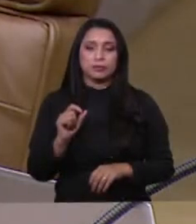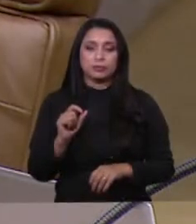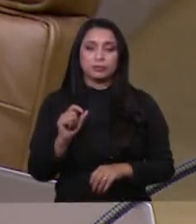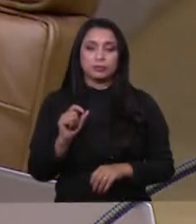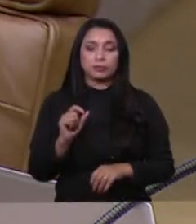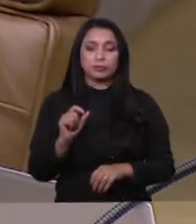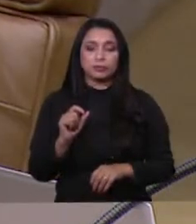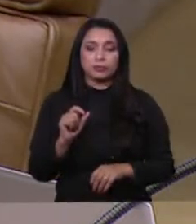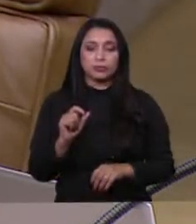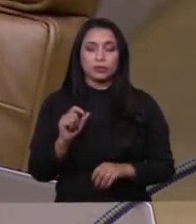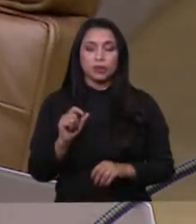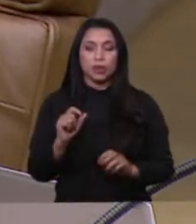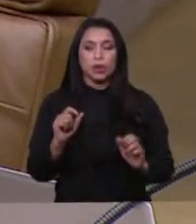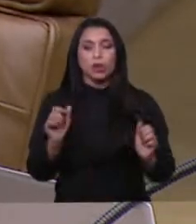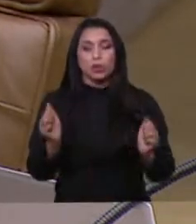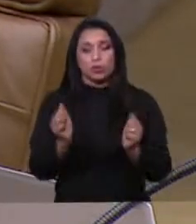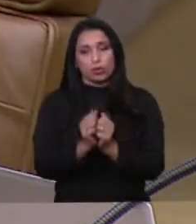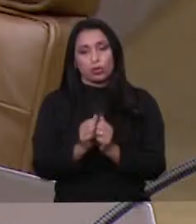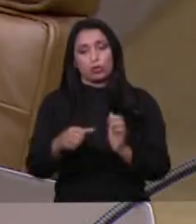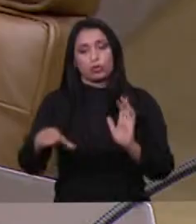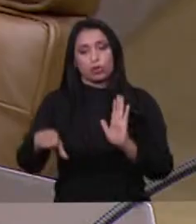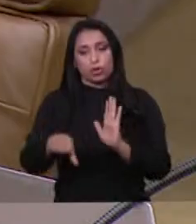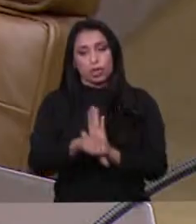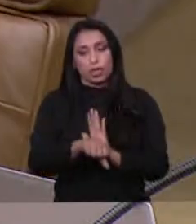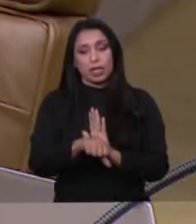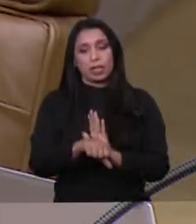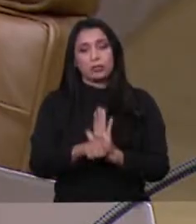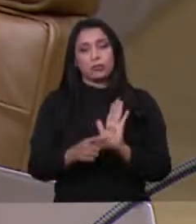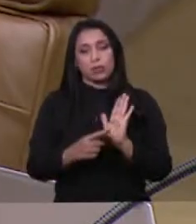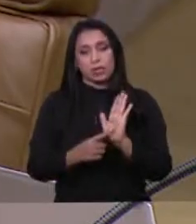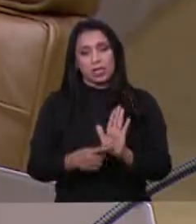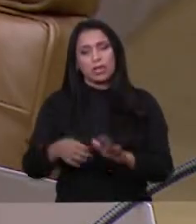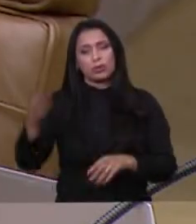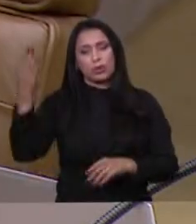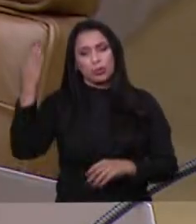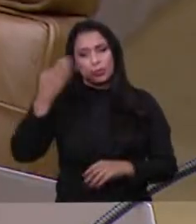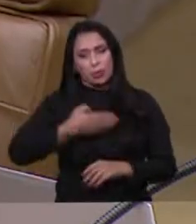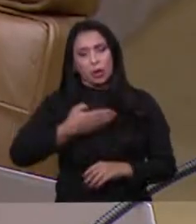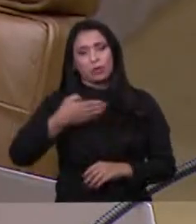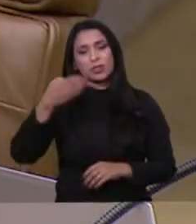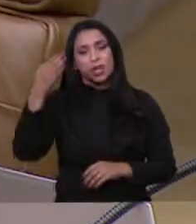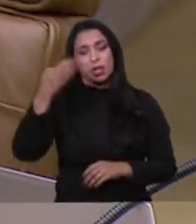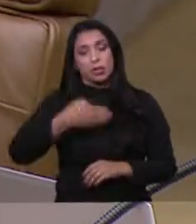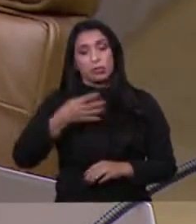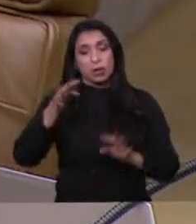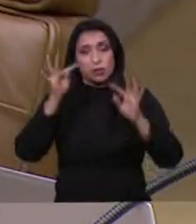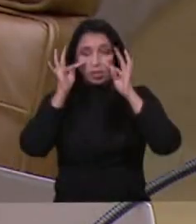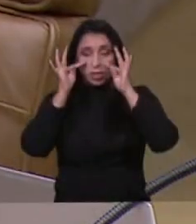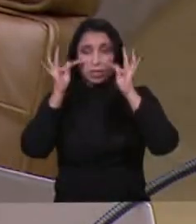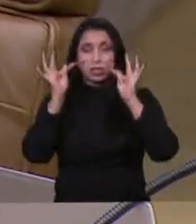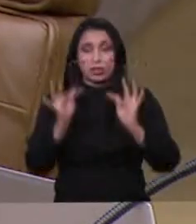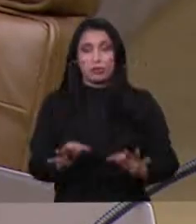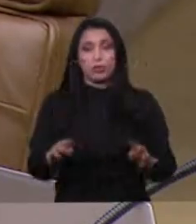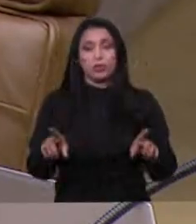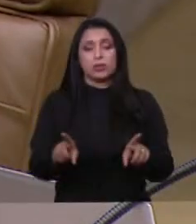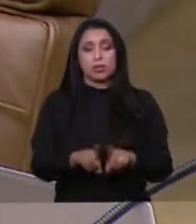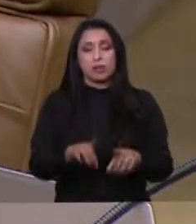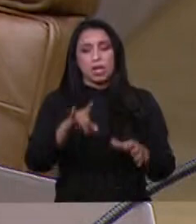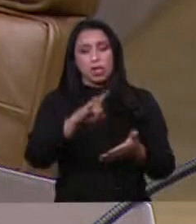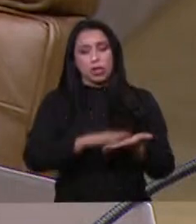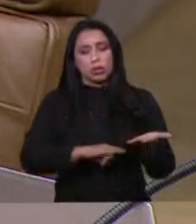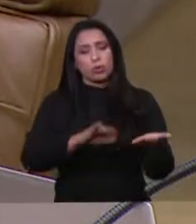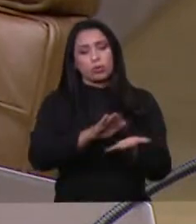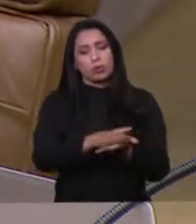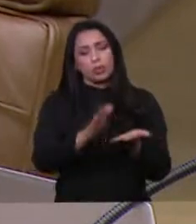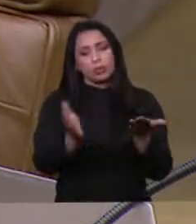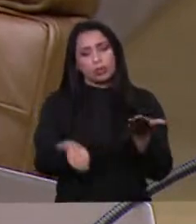a associação criminosa armada também demonstrada com provas, tanto provas testemunhais quanto os documentos